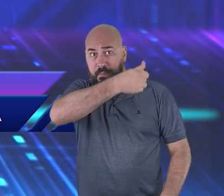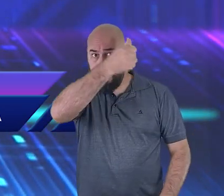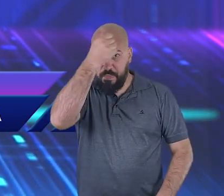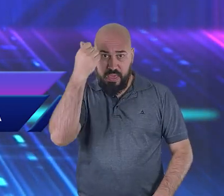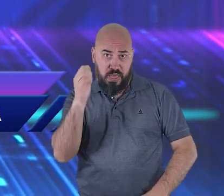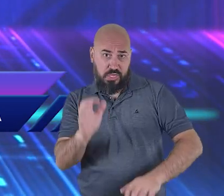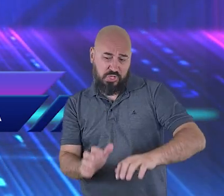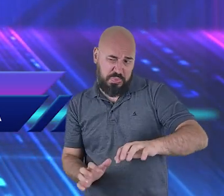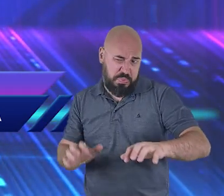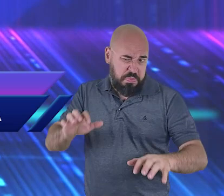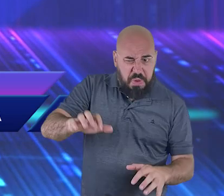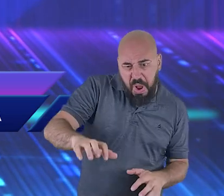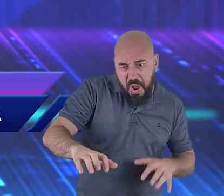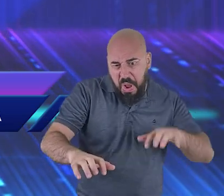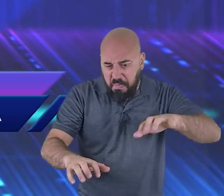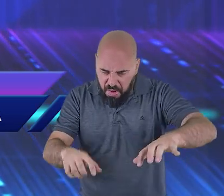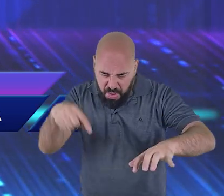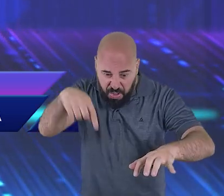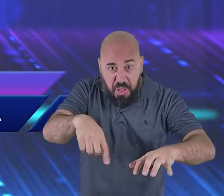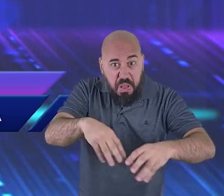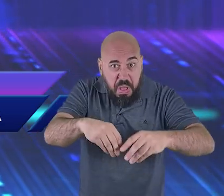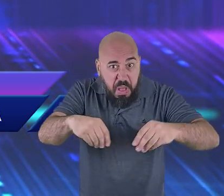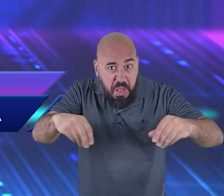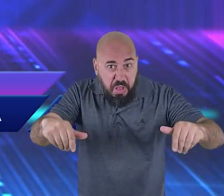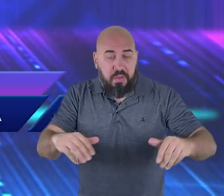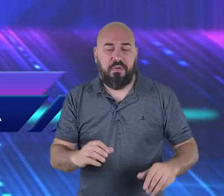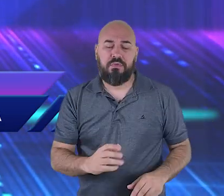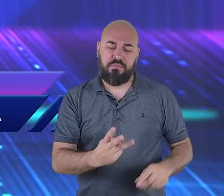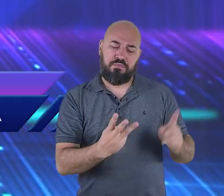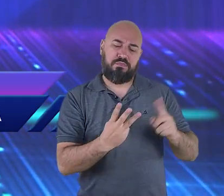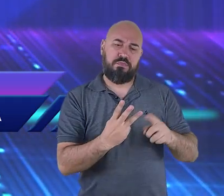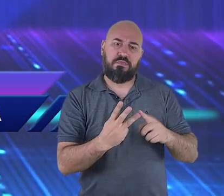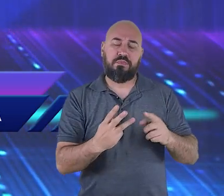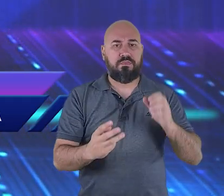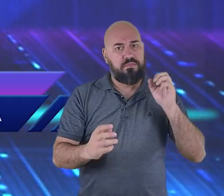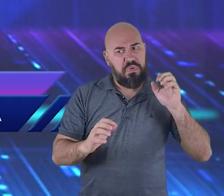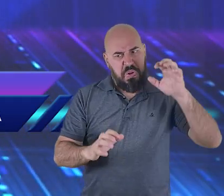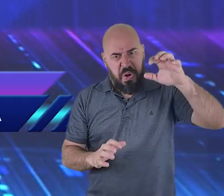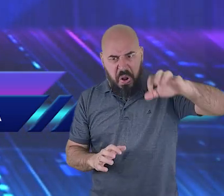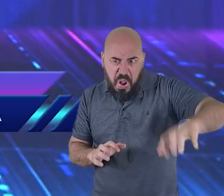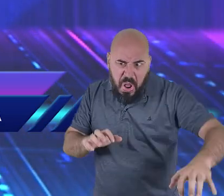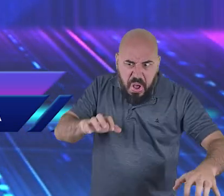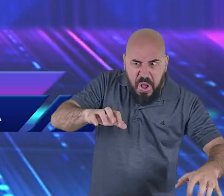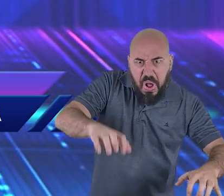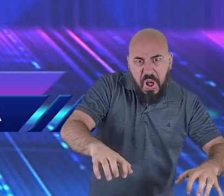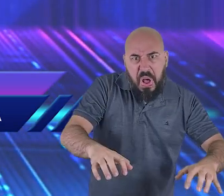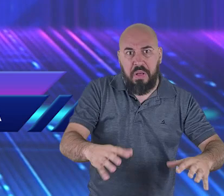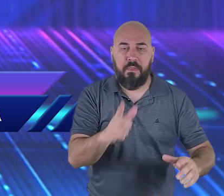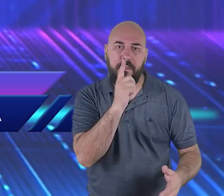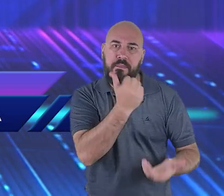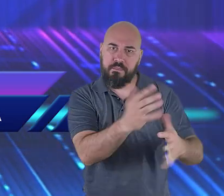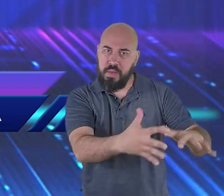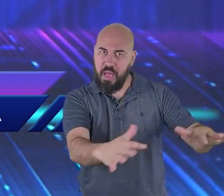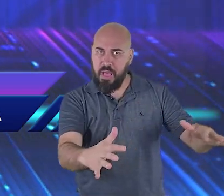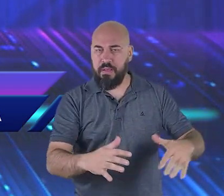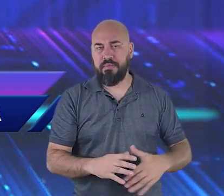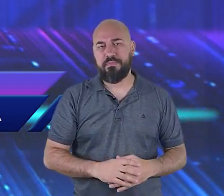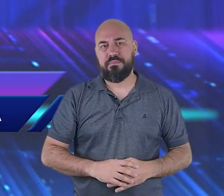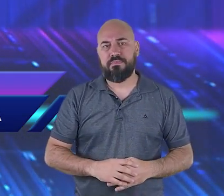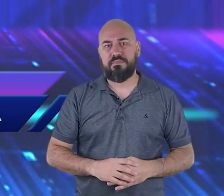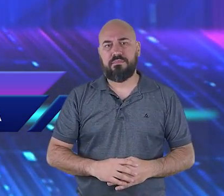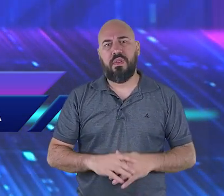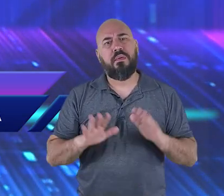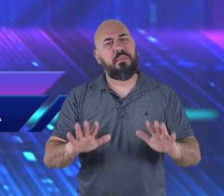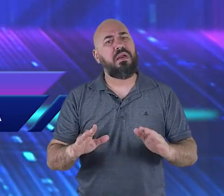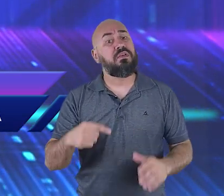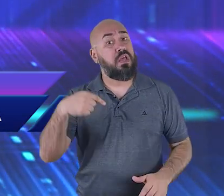neste assunto que tem a ver com o dragão e como nos preparar para